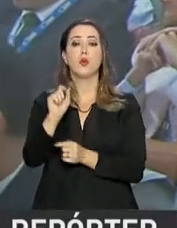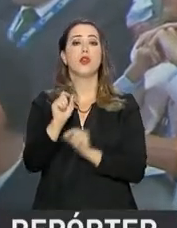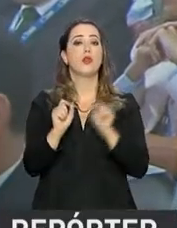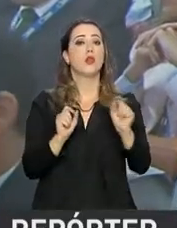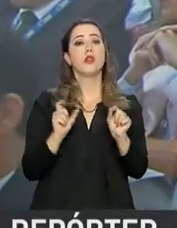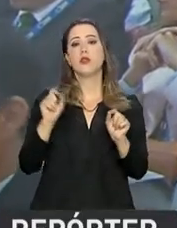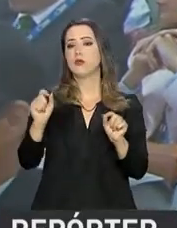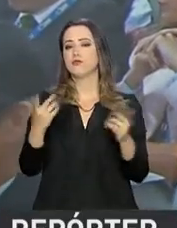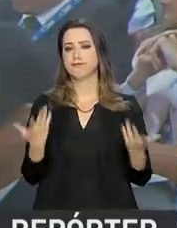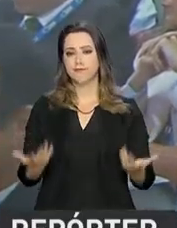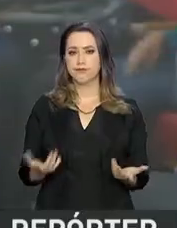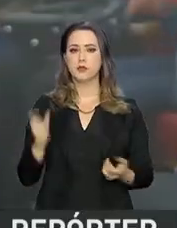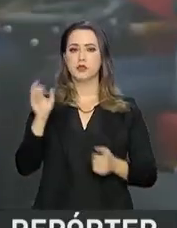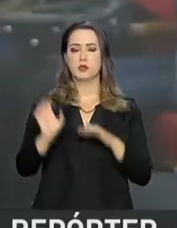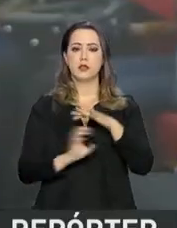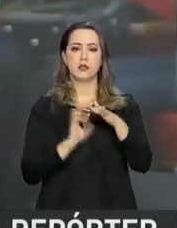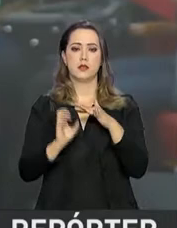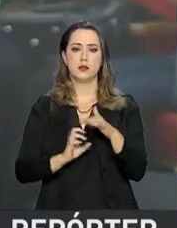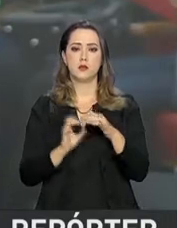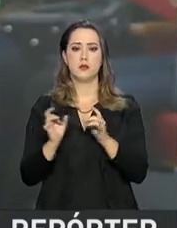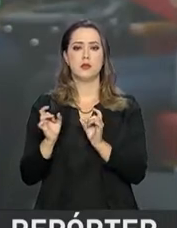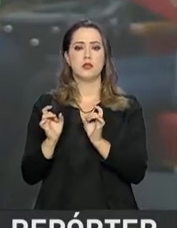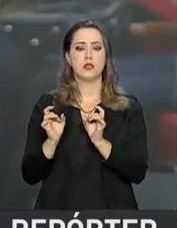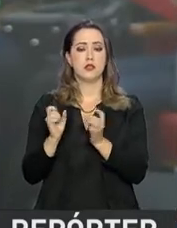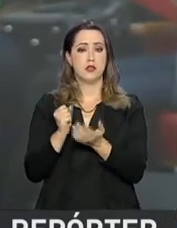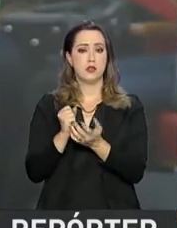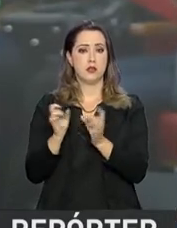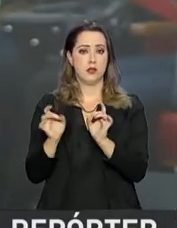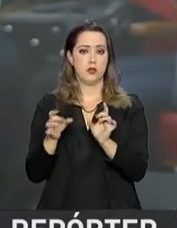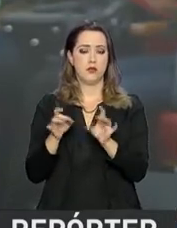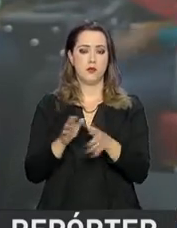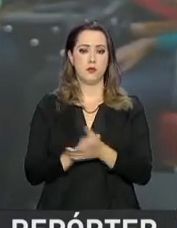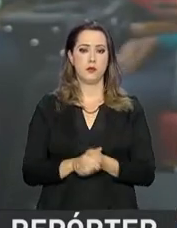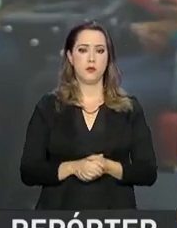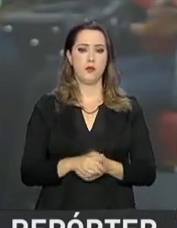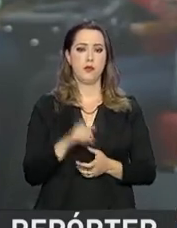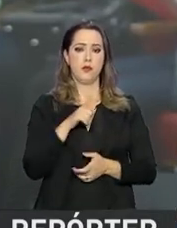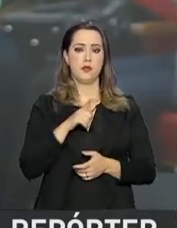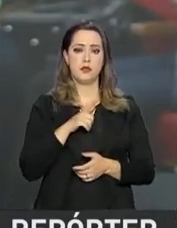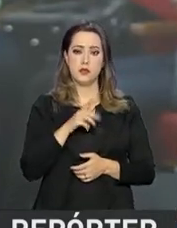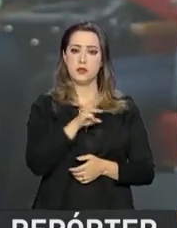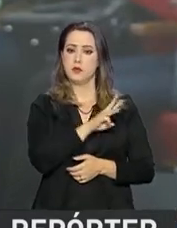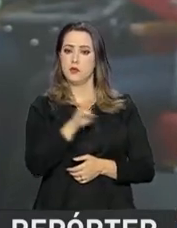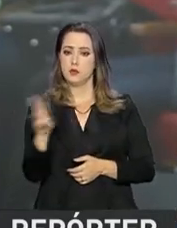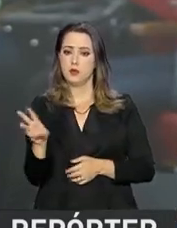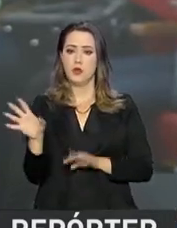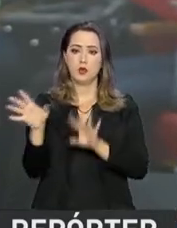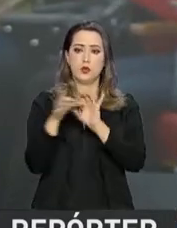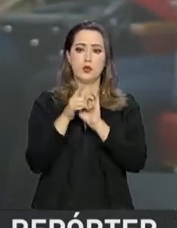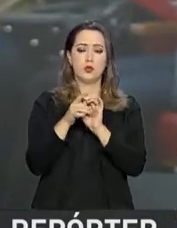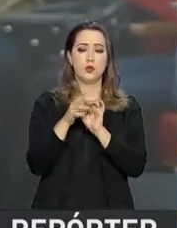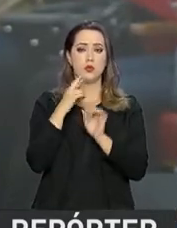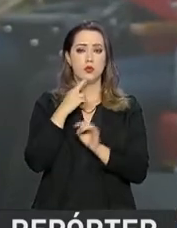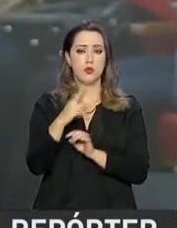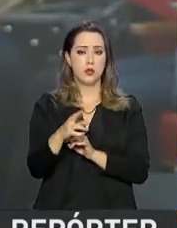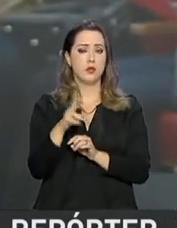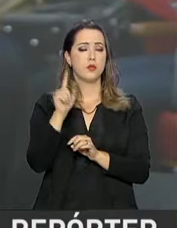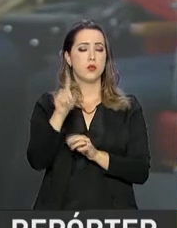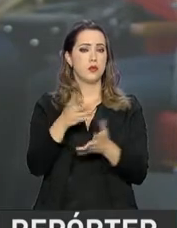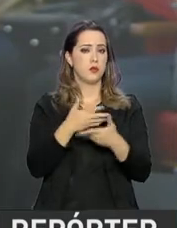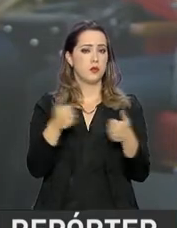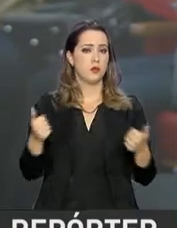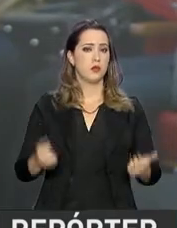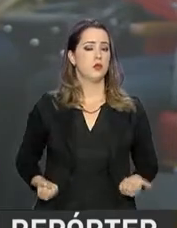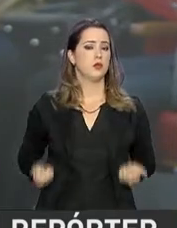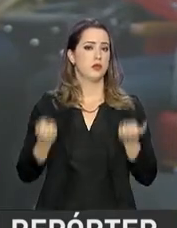agentes de licitação quando você tem uma ação integrada que gera resultados na área de compra pública o produto final diz uma melhoria